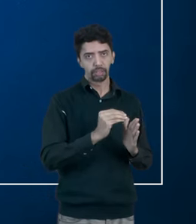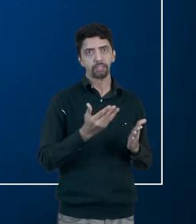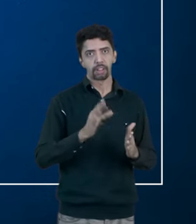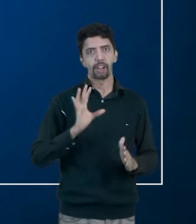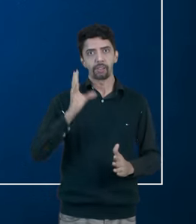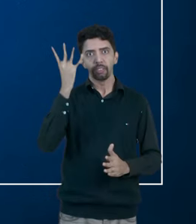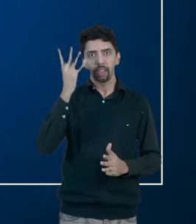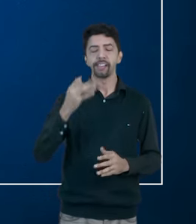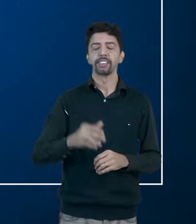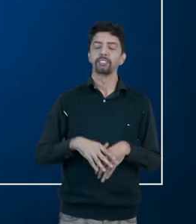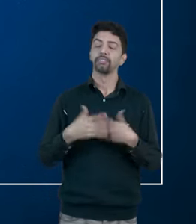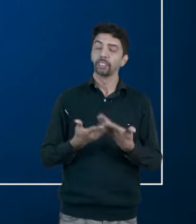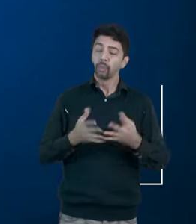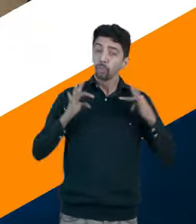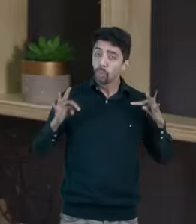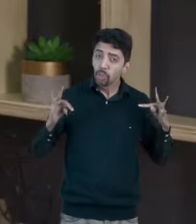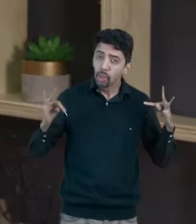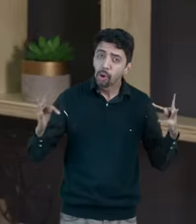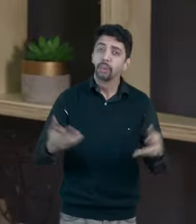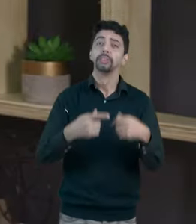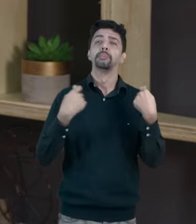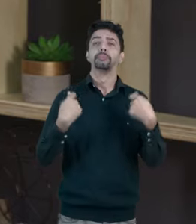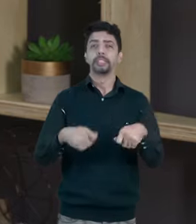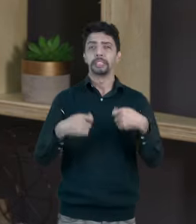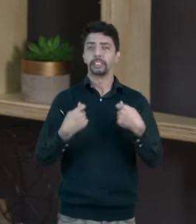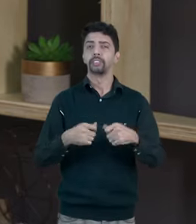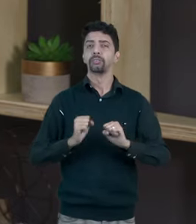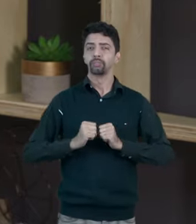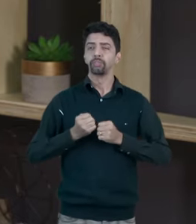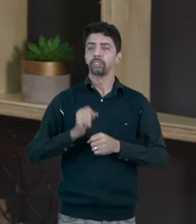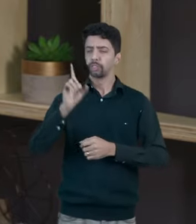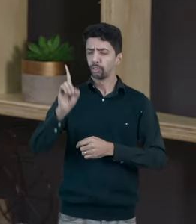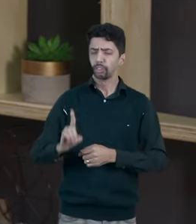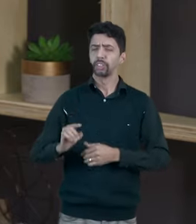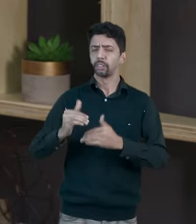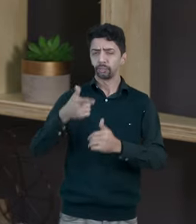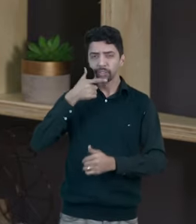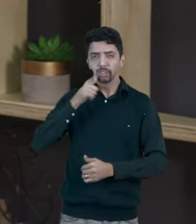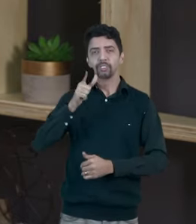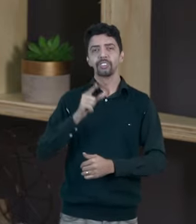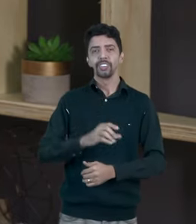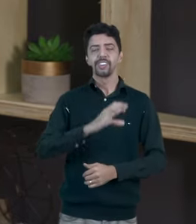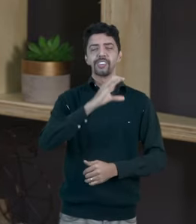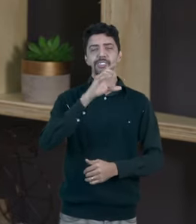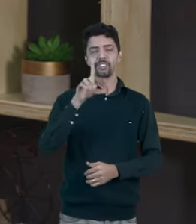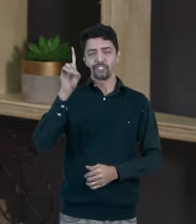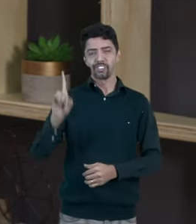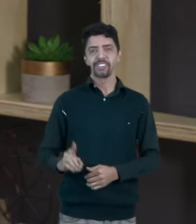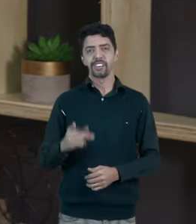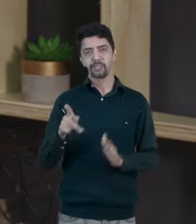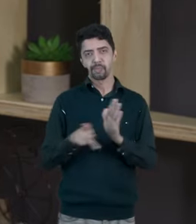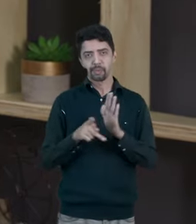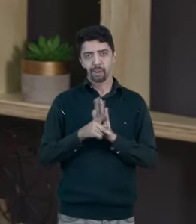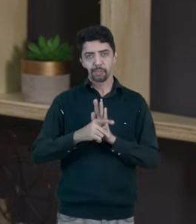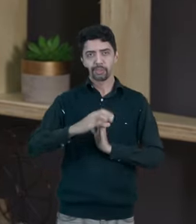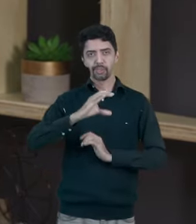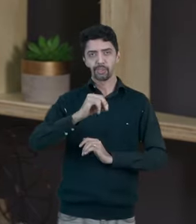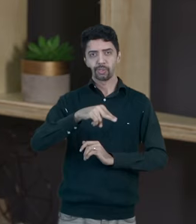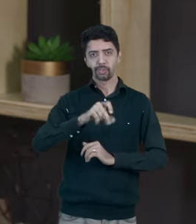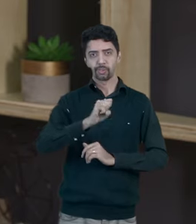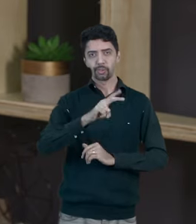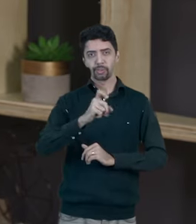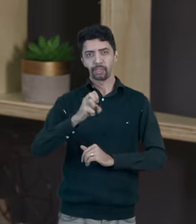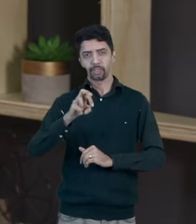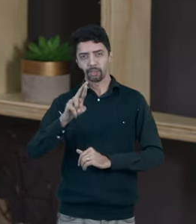Defesa do Consumidor então todos nós devemos buscar por esse direito o direito do consumidor é aonde